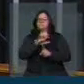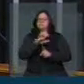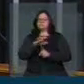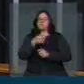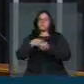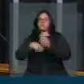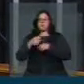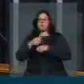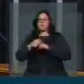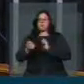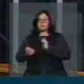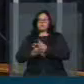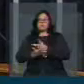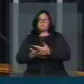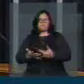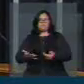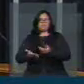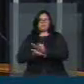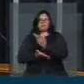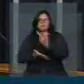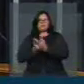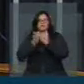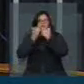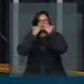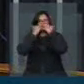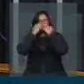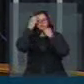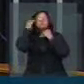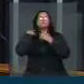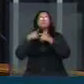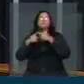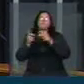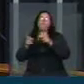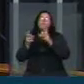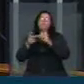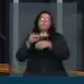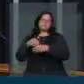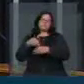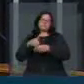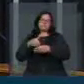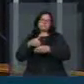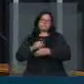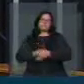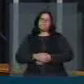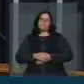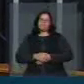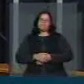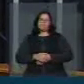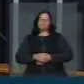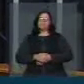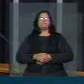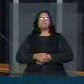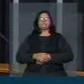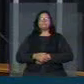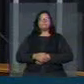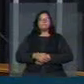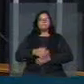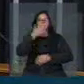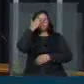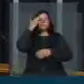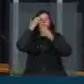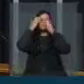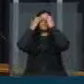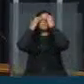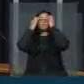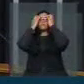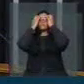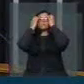com promiscuidade entre os candidatos e os financiadores de campanha. E nós